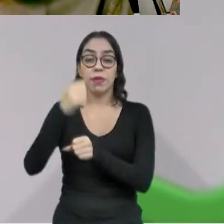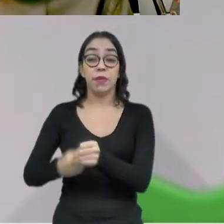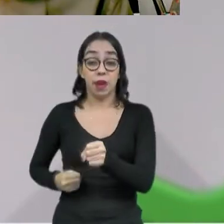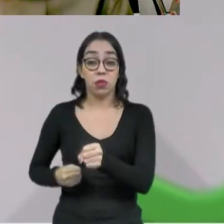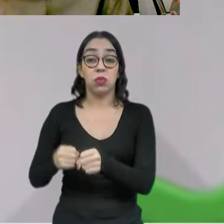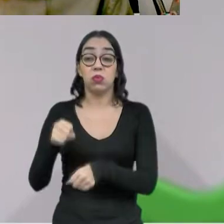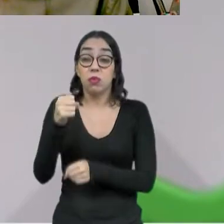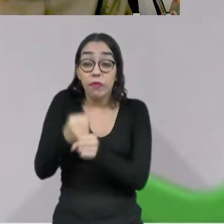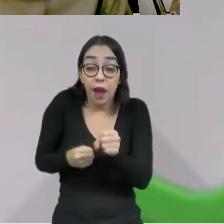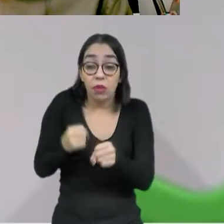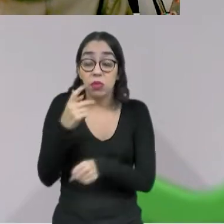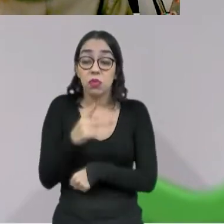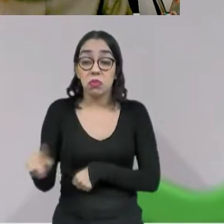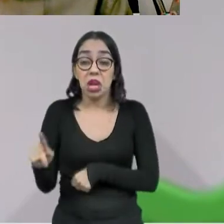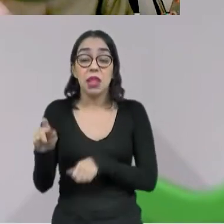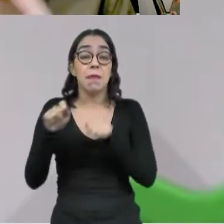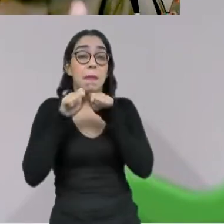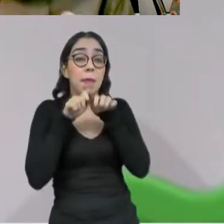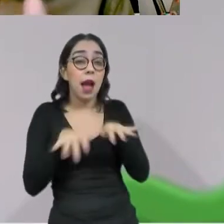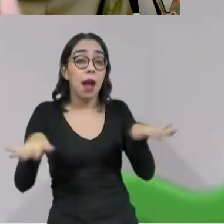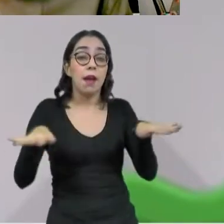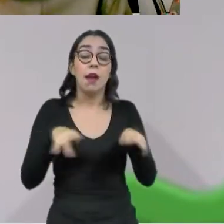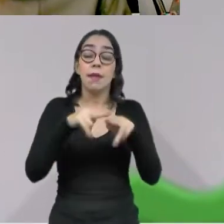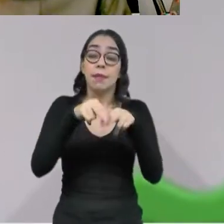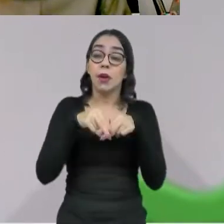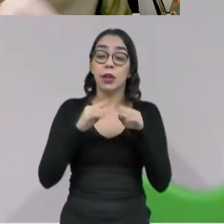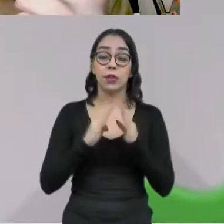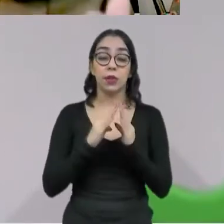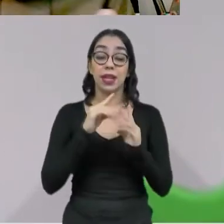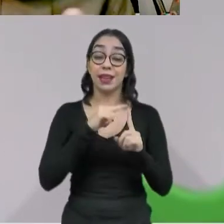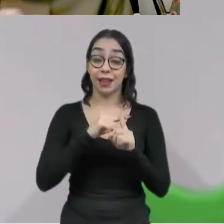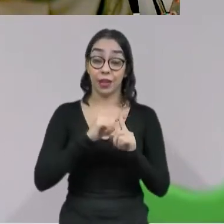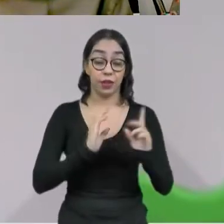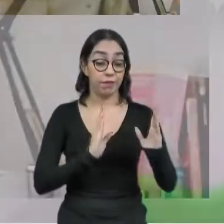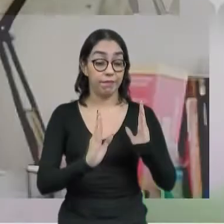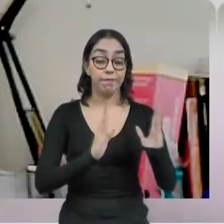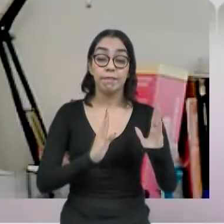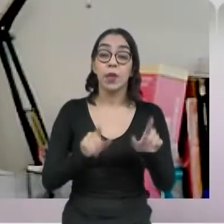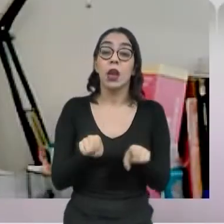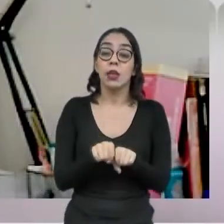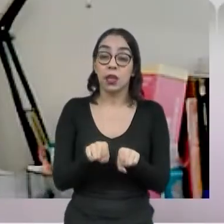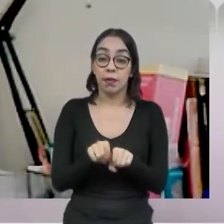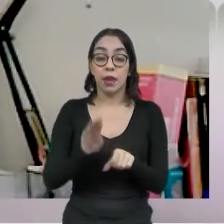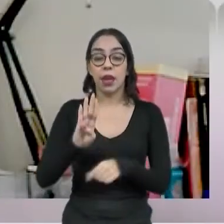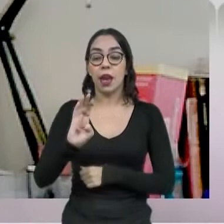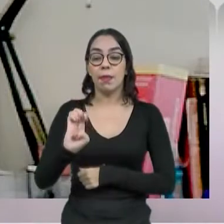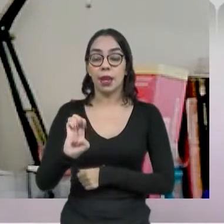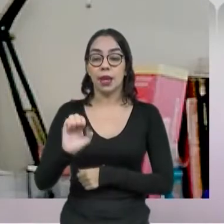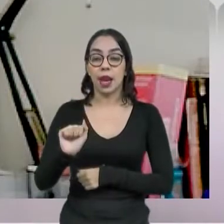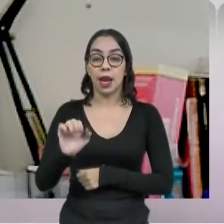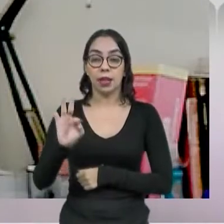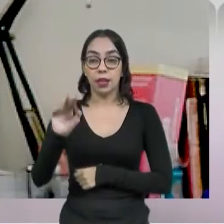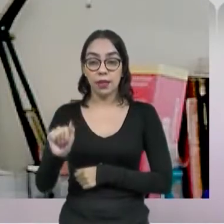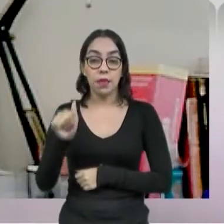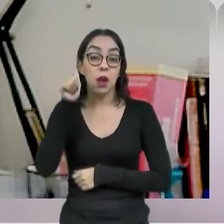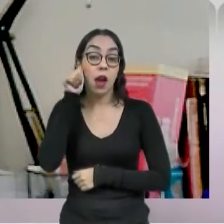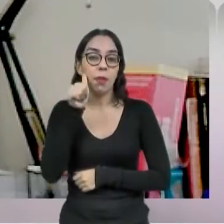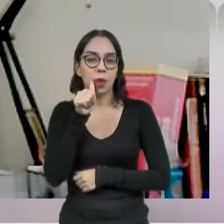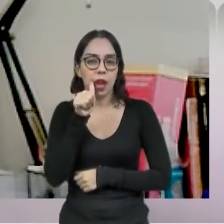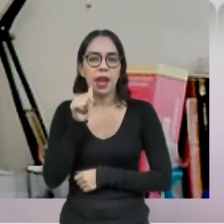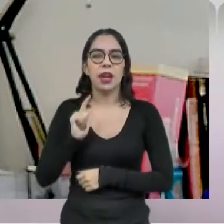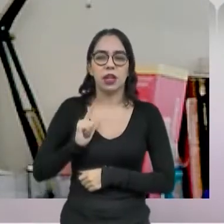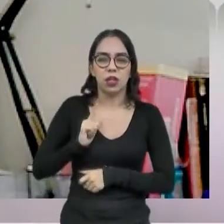falsos milagres. A igreja, na época, condenou o padre Cícero, condenou a Beata, impôs o silêncio